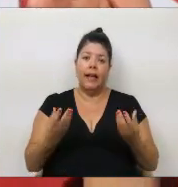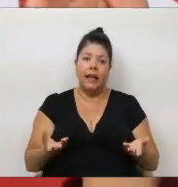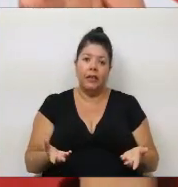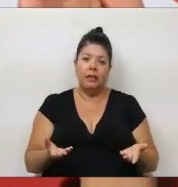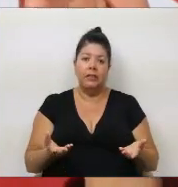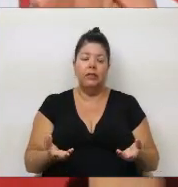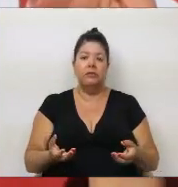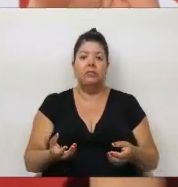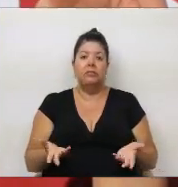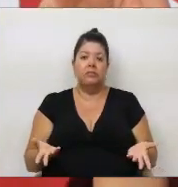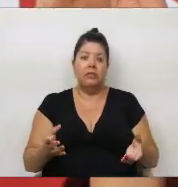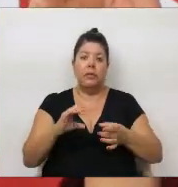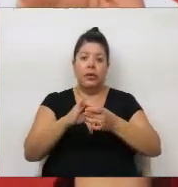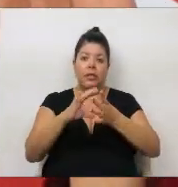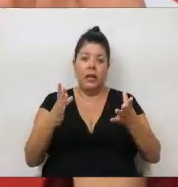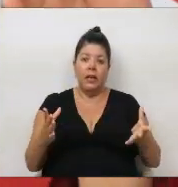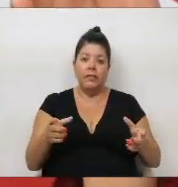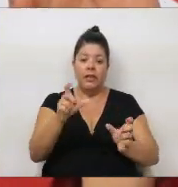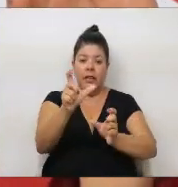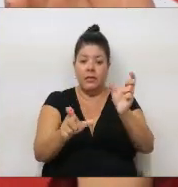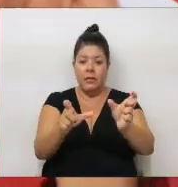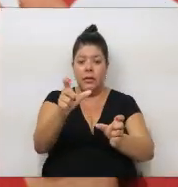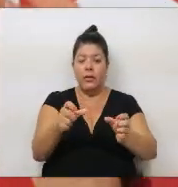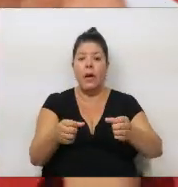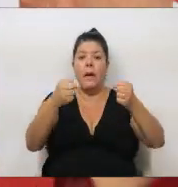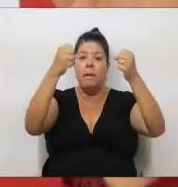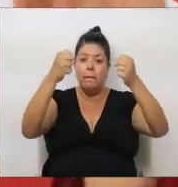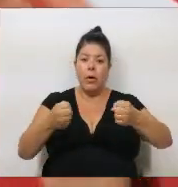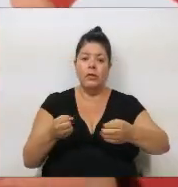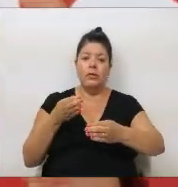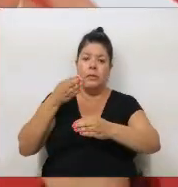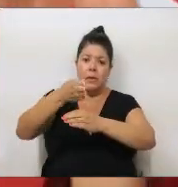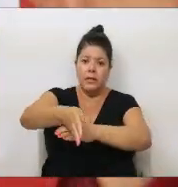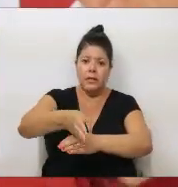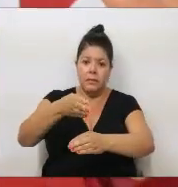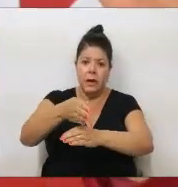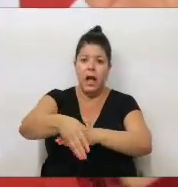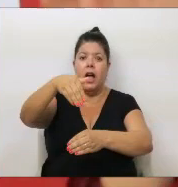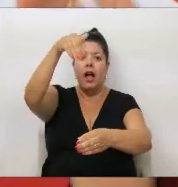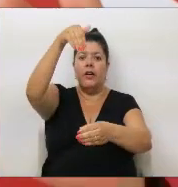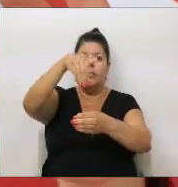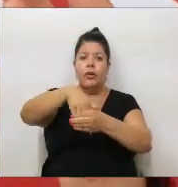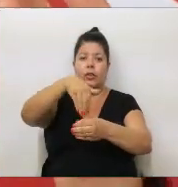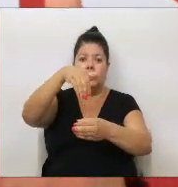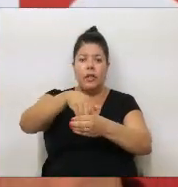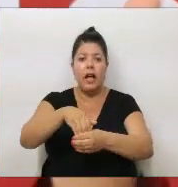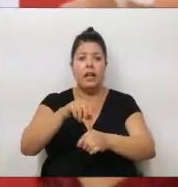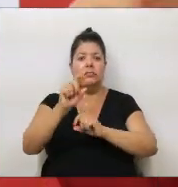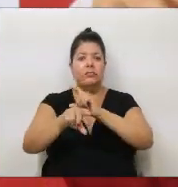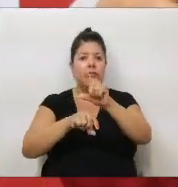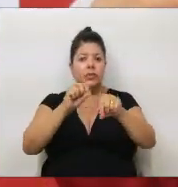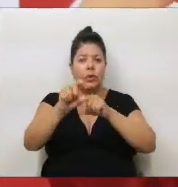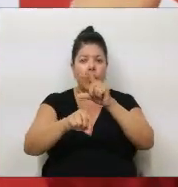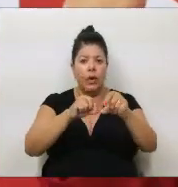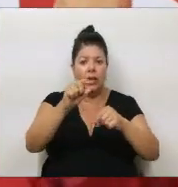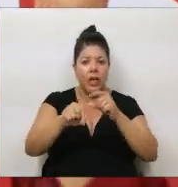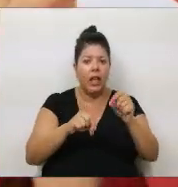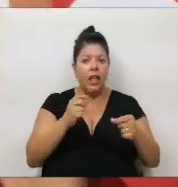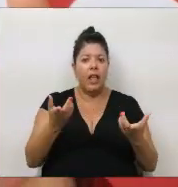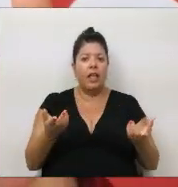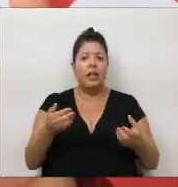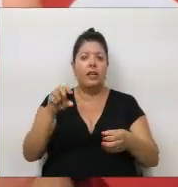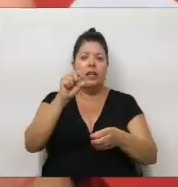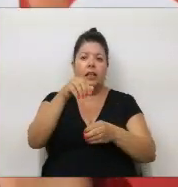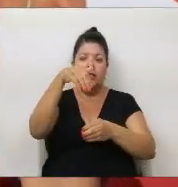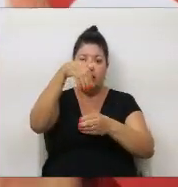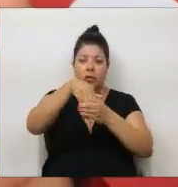previamente deliberados, a população poderá participar, votar, eleger delegados e depois eleger os seus